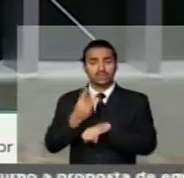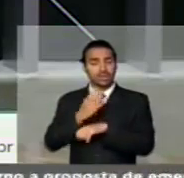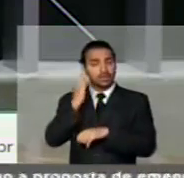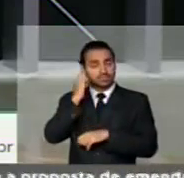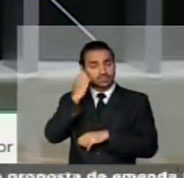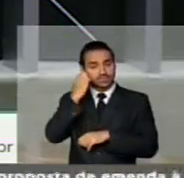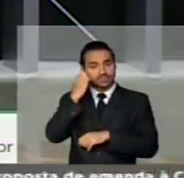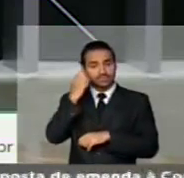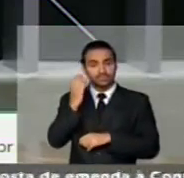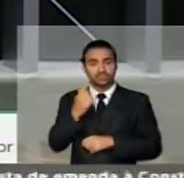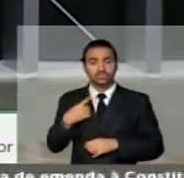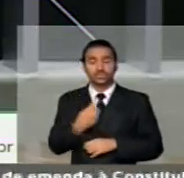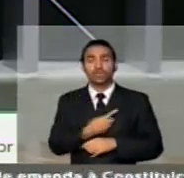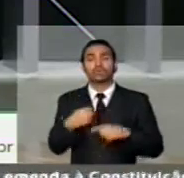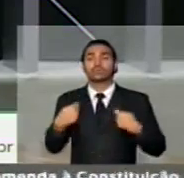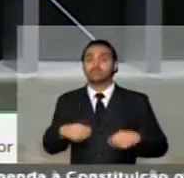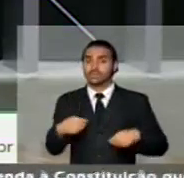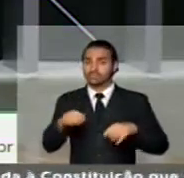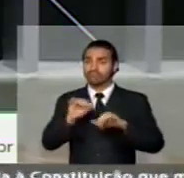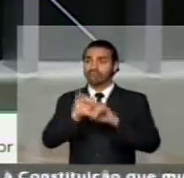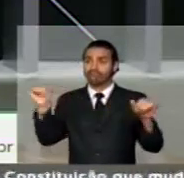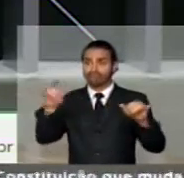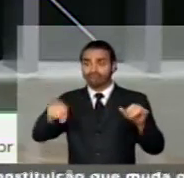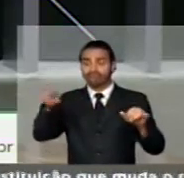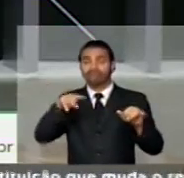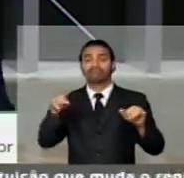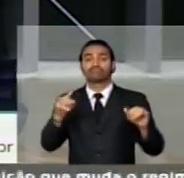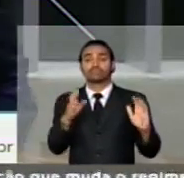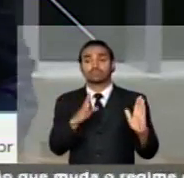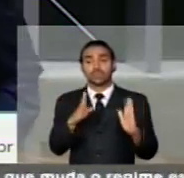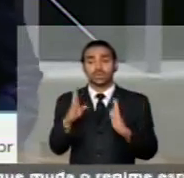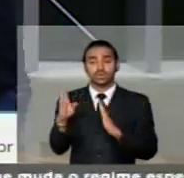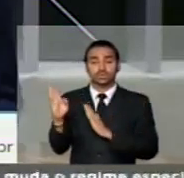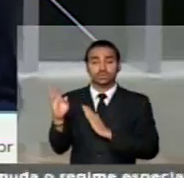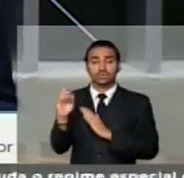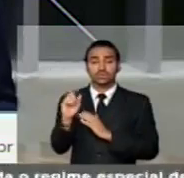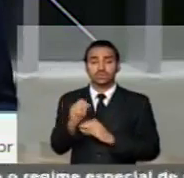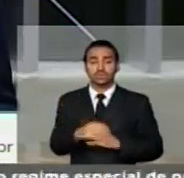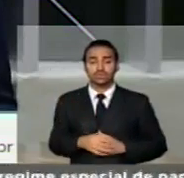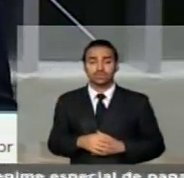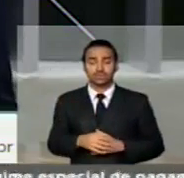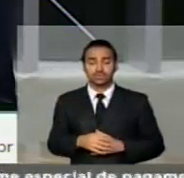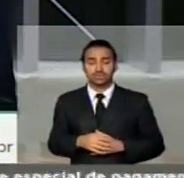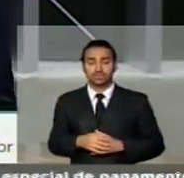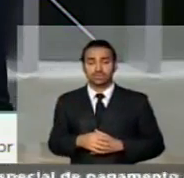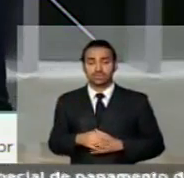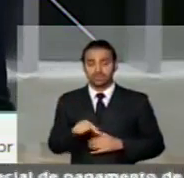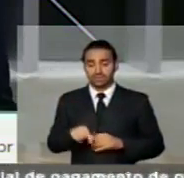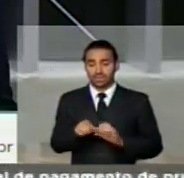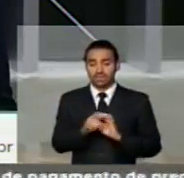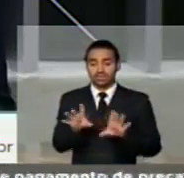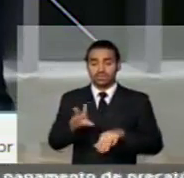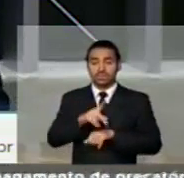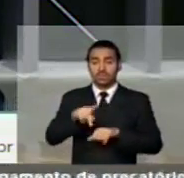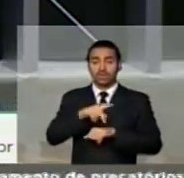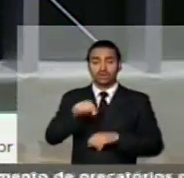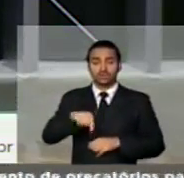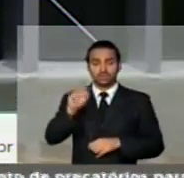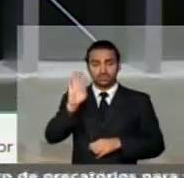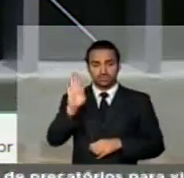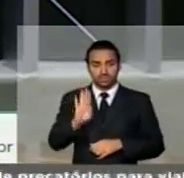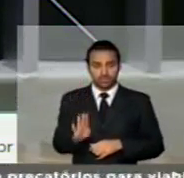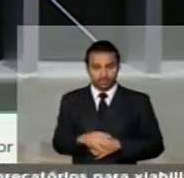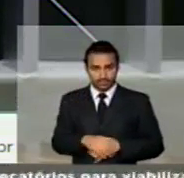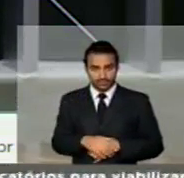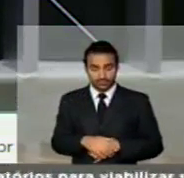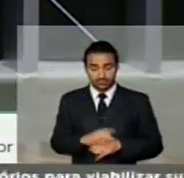brasileira. Nós precisamos chamar a atenção desse processo da jurisdemocracia que nós estamos vivenciando hoje no país.